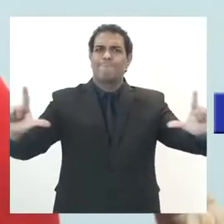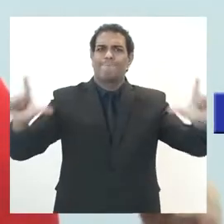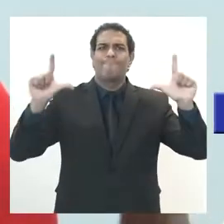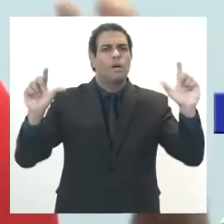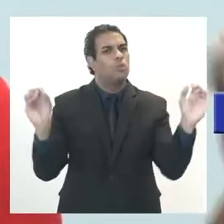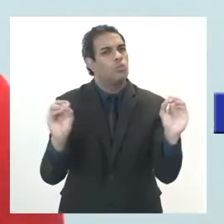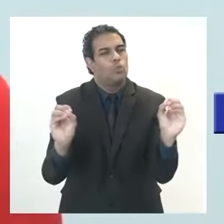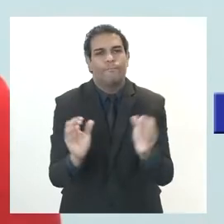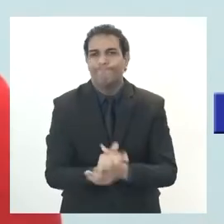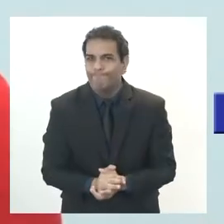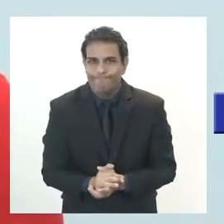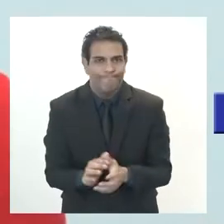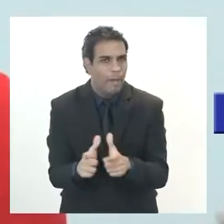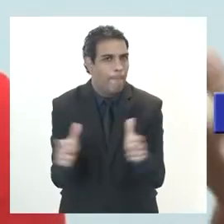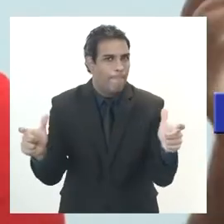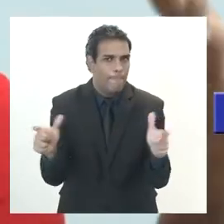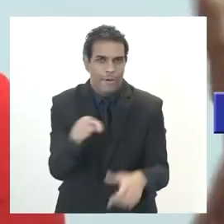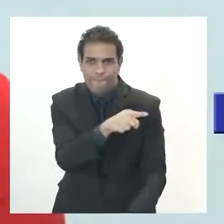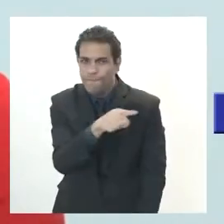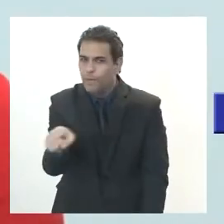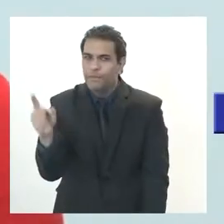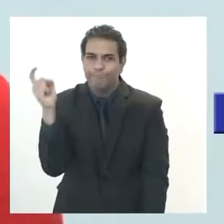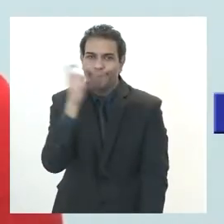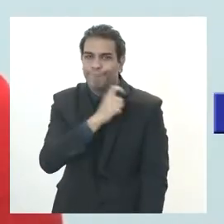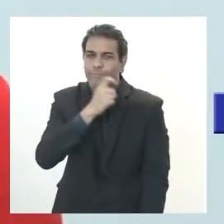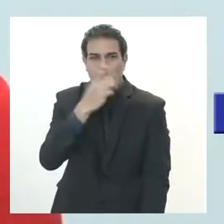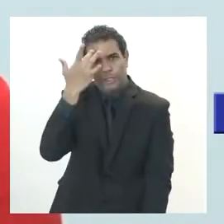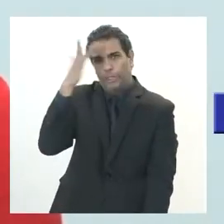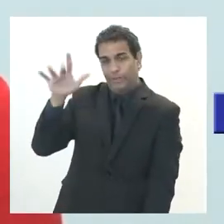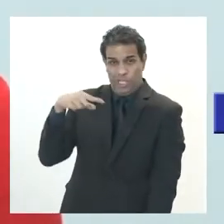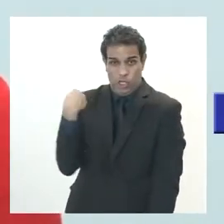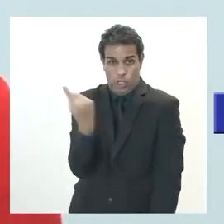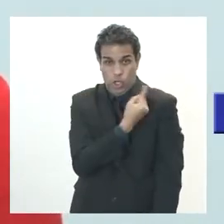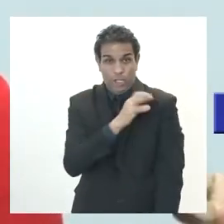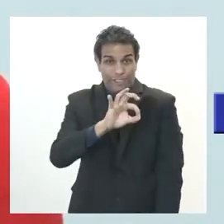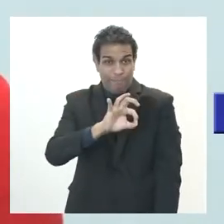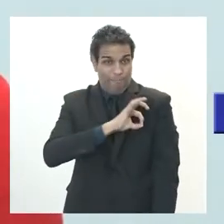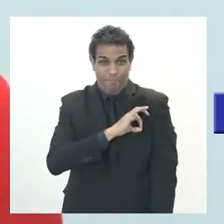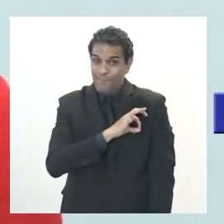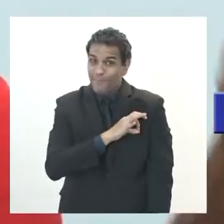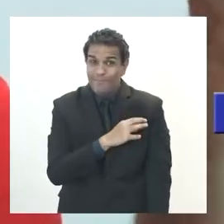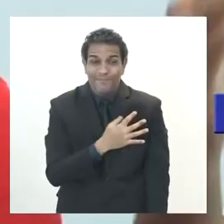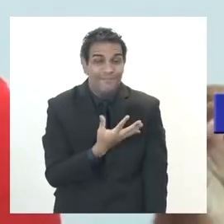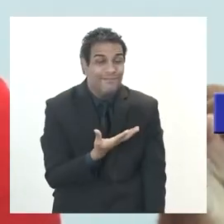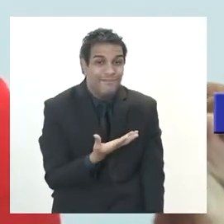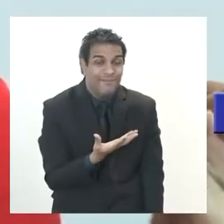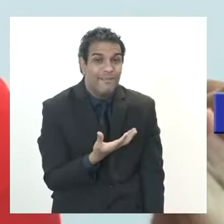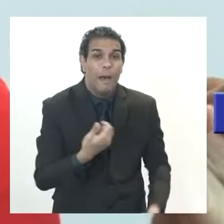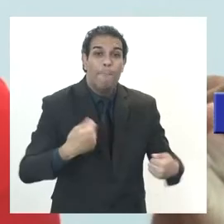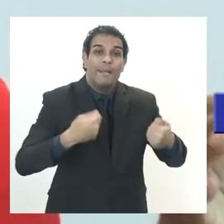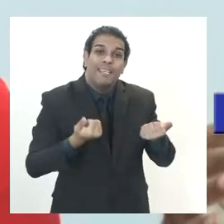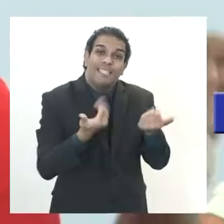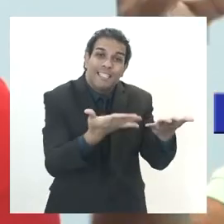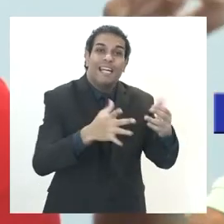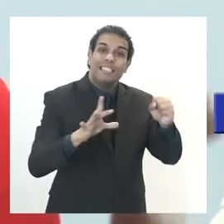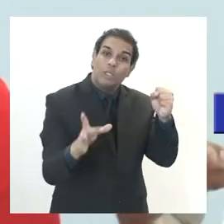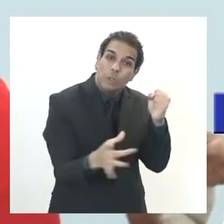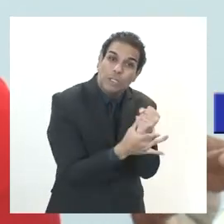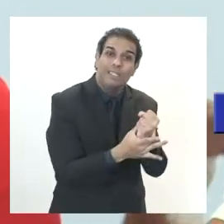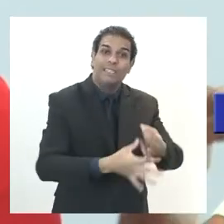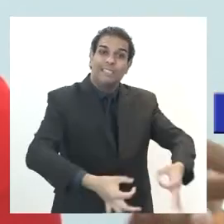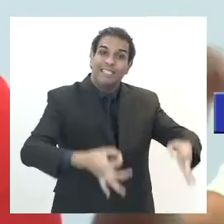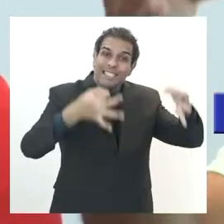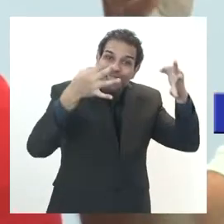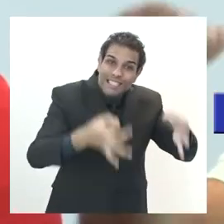segurança EA maioria dos Senhores estão engolindo isso seco a polícia não tem que dar sensacional tem que dar segurança e